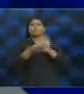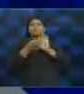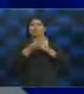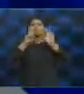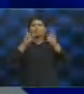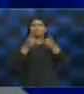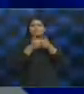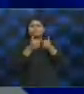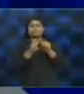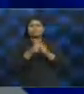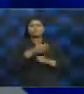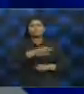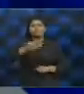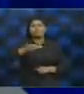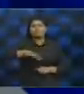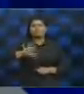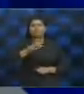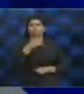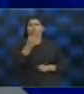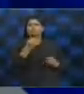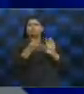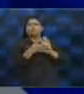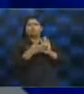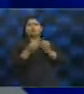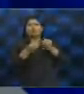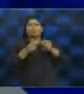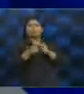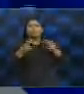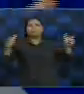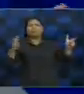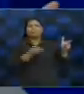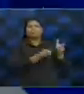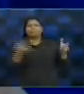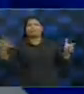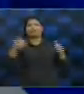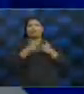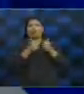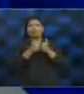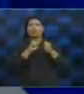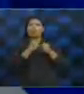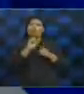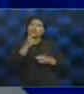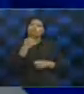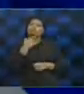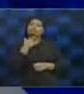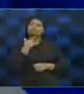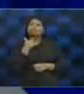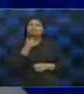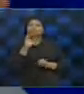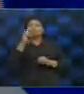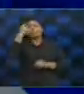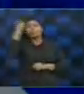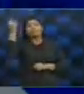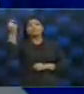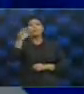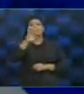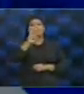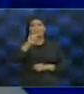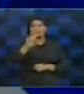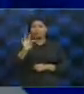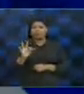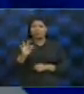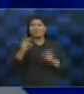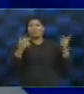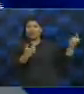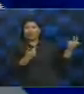para o crescimento da frota? Que projetos tem para se transformar, se é o BRT a sua opção, é a minha, para se fazer do BRT um